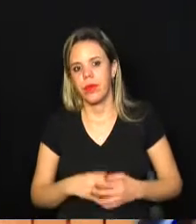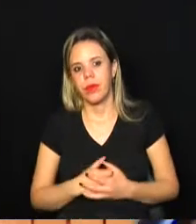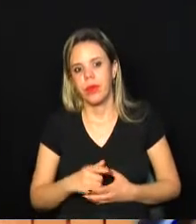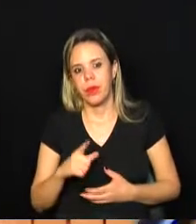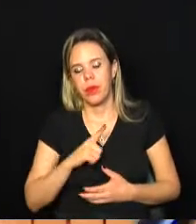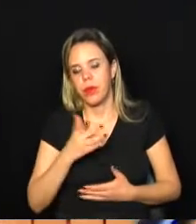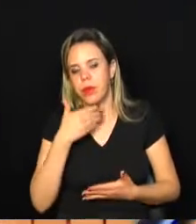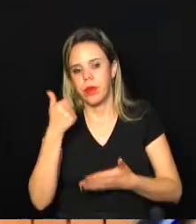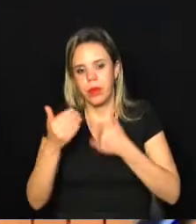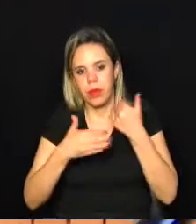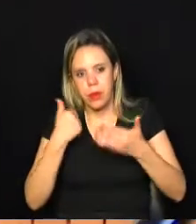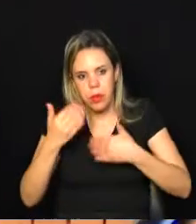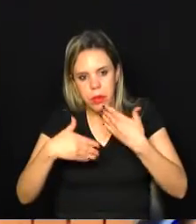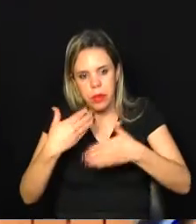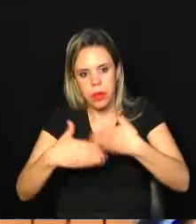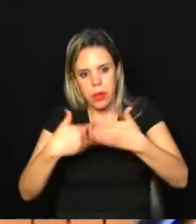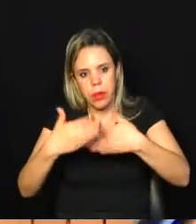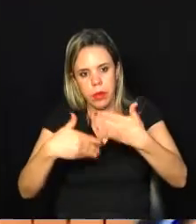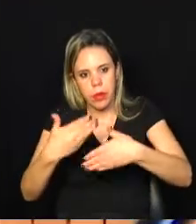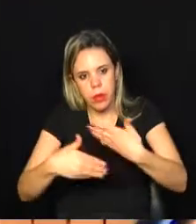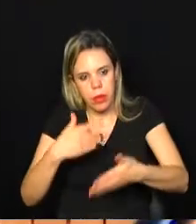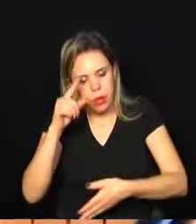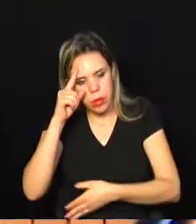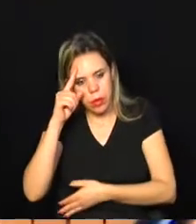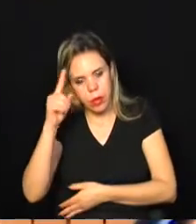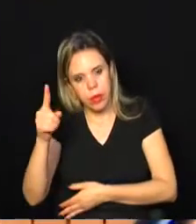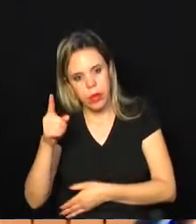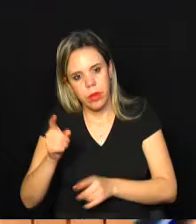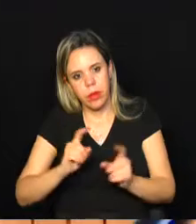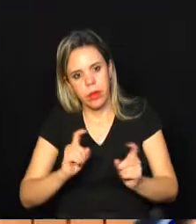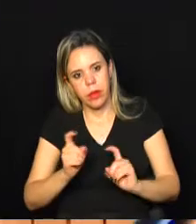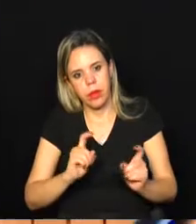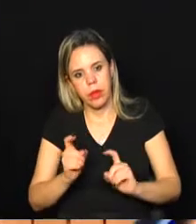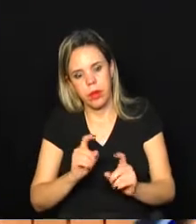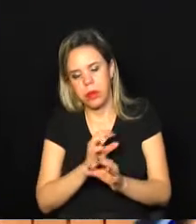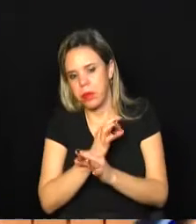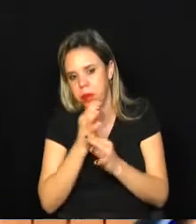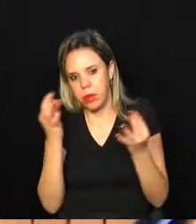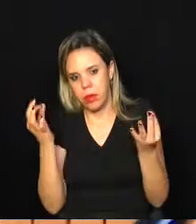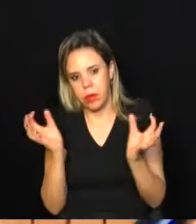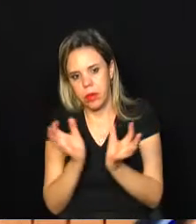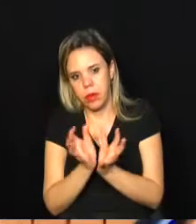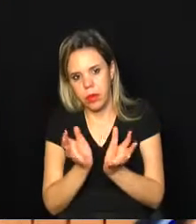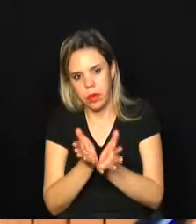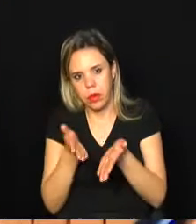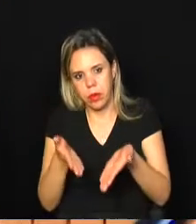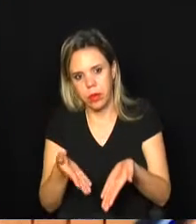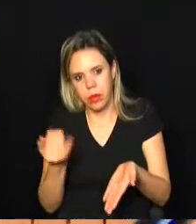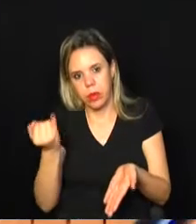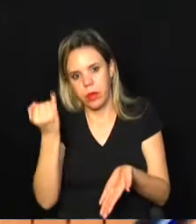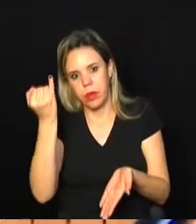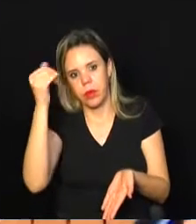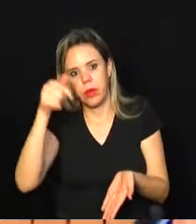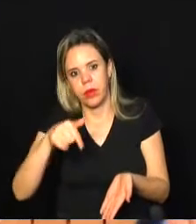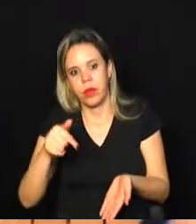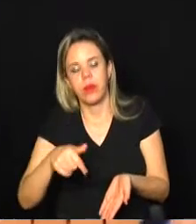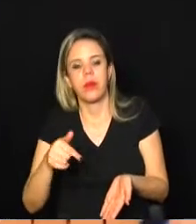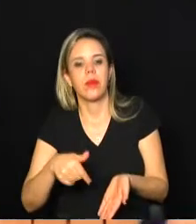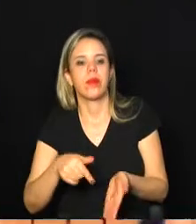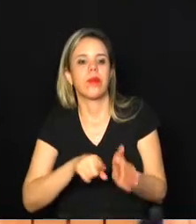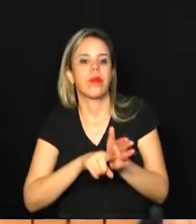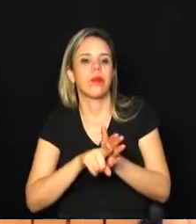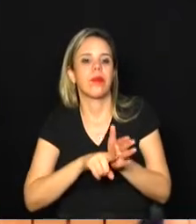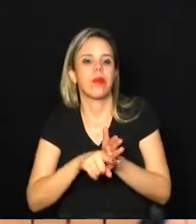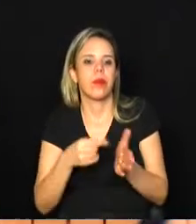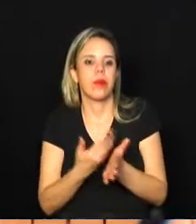tem melhorado a cada dia cada reunião nessa comissão nessa importante comissão de